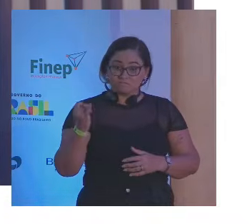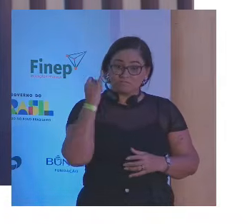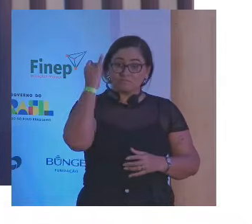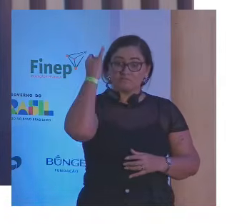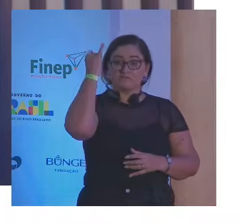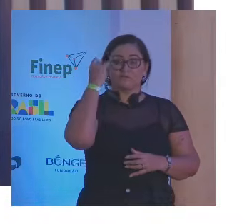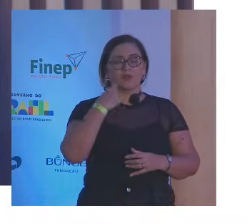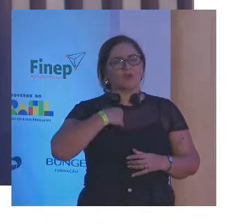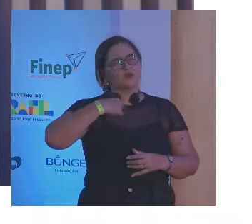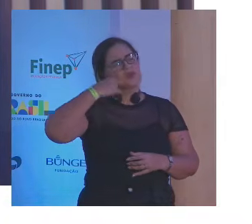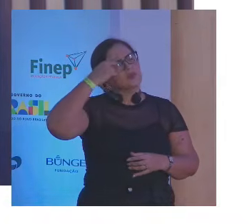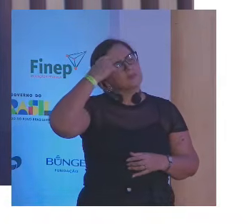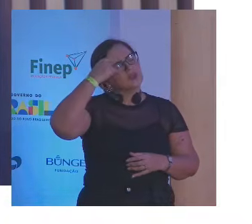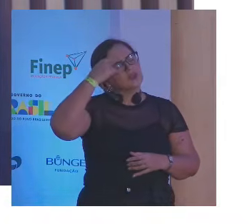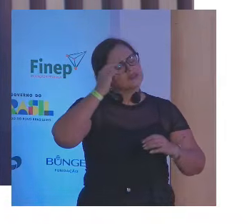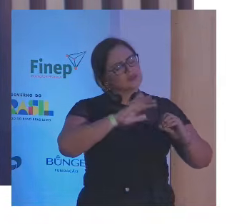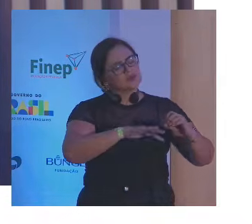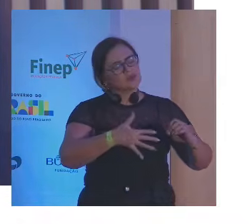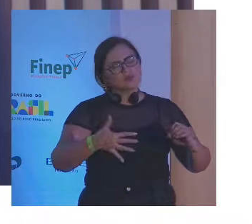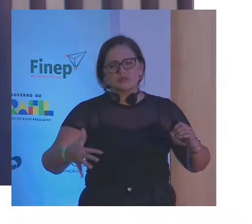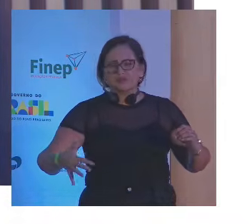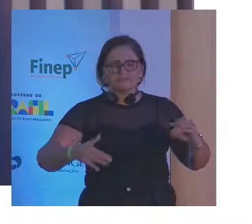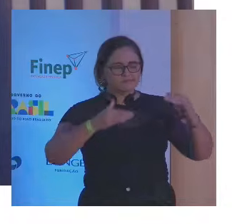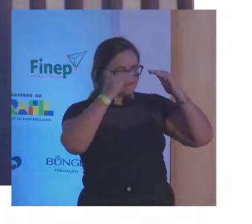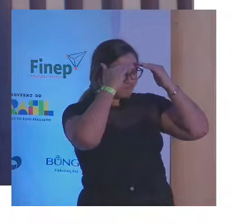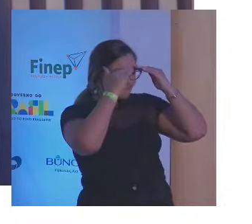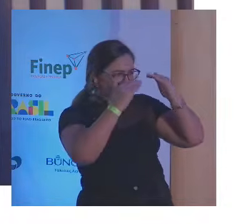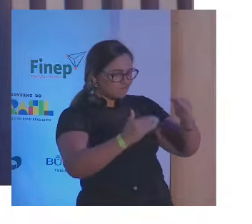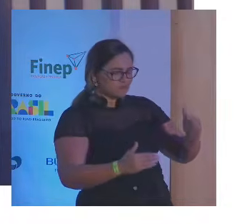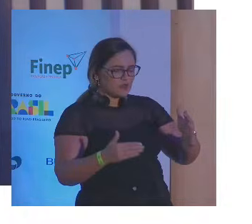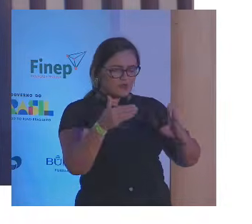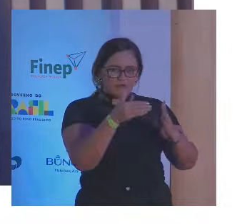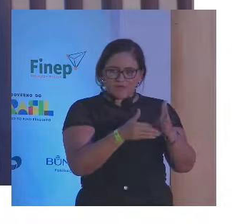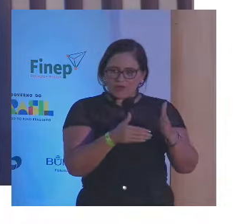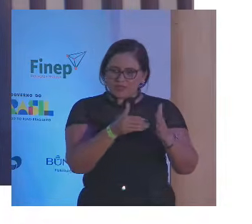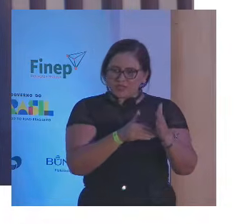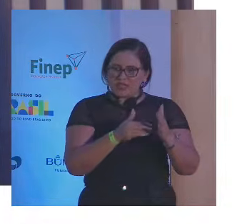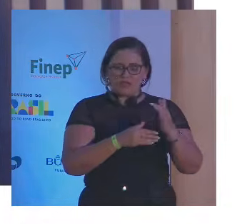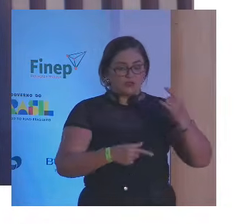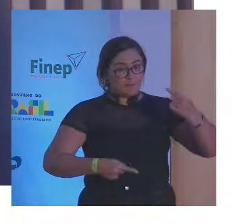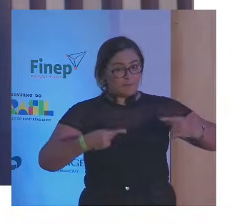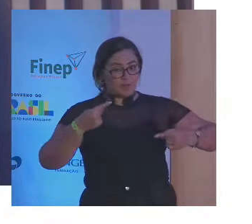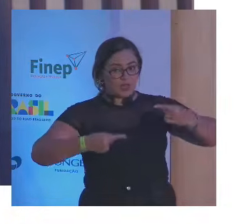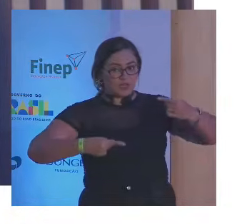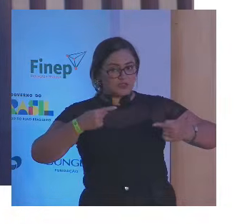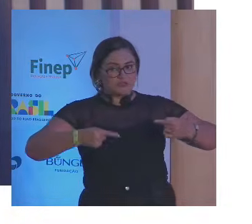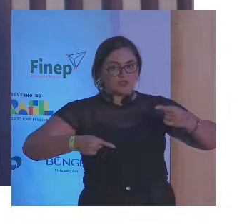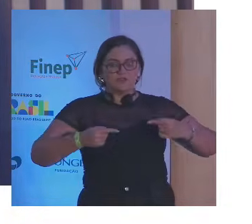relevante quando a gente pensa que os oceanos não respeitam fronteiras, nossas fronteiras políticas.